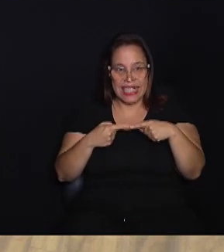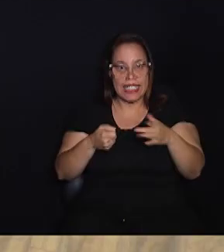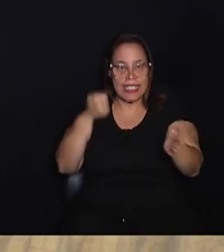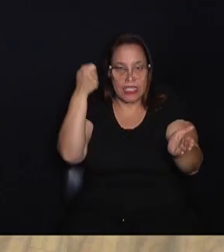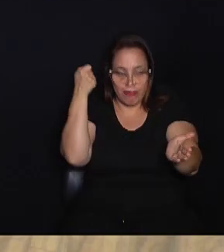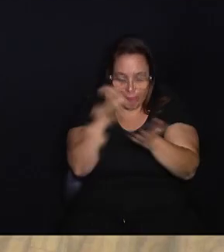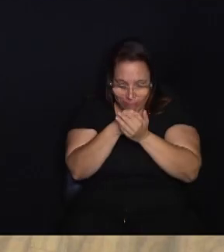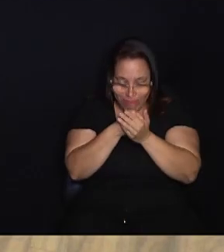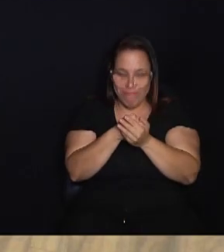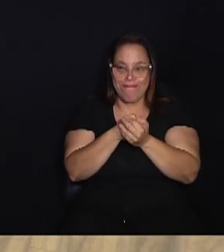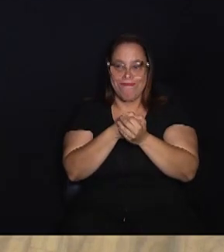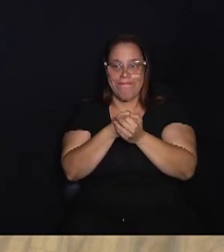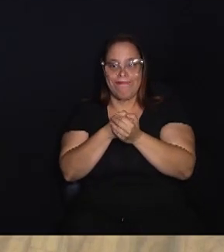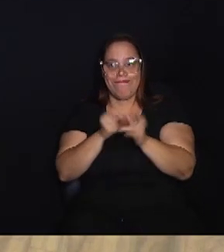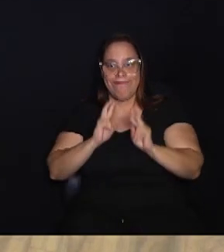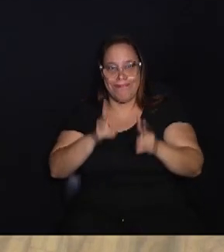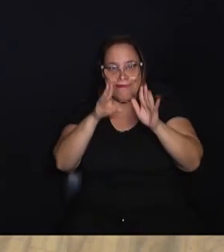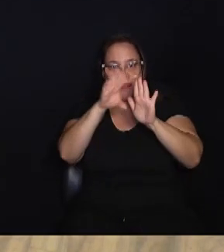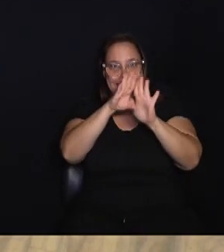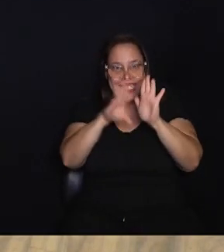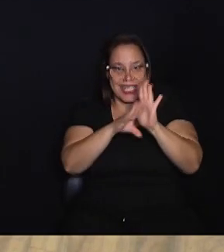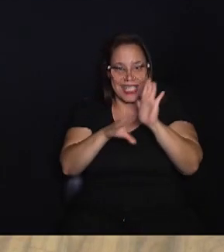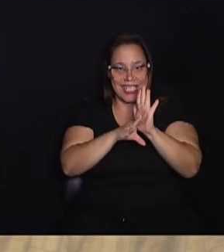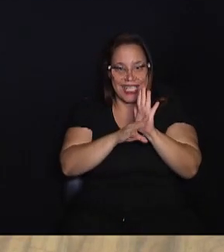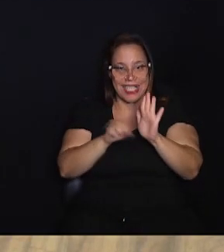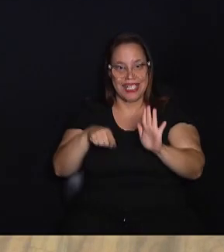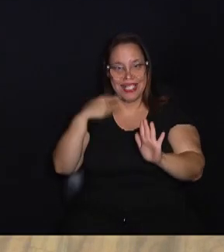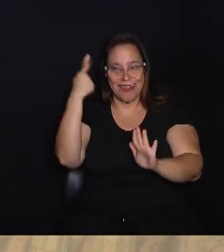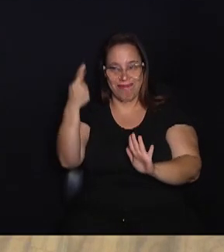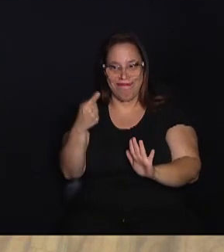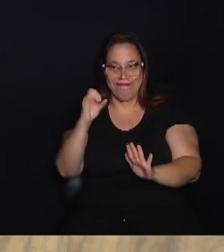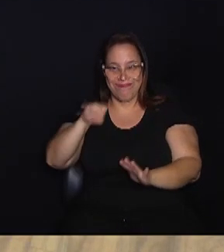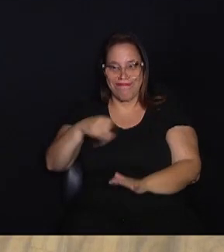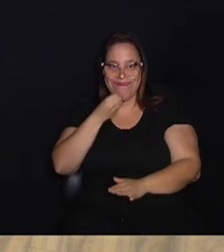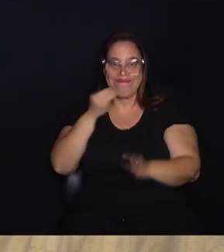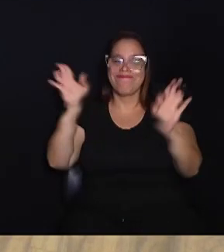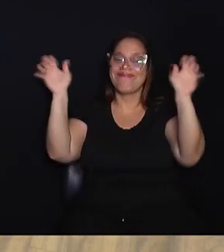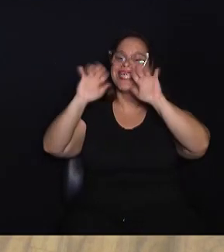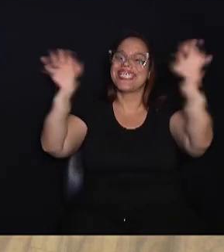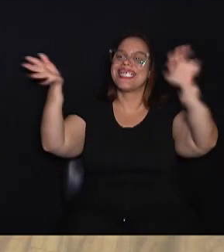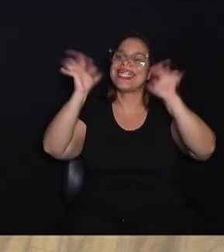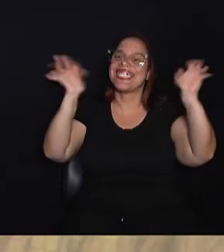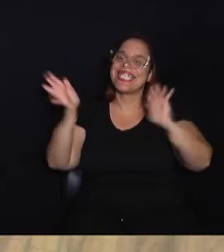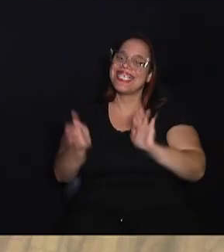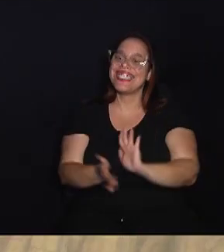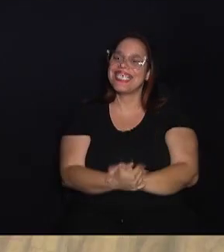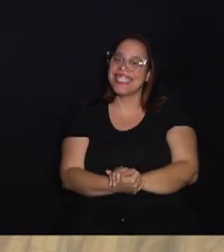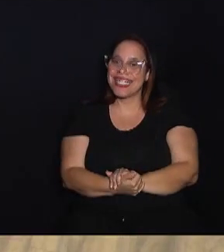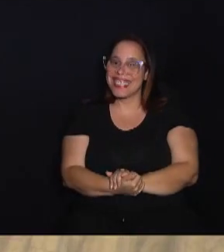imposto aí. Continue na nossa programação e até uma próxima oportunidade. Tchau, tchau.